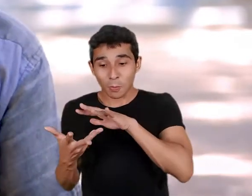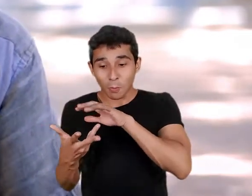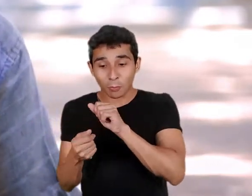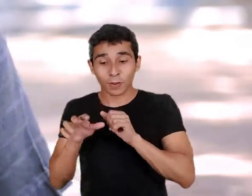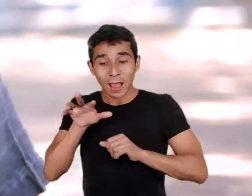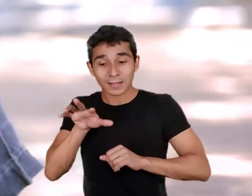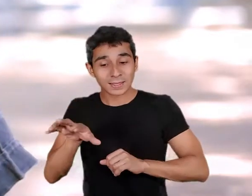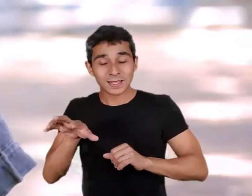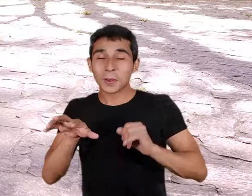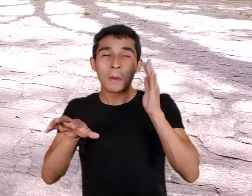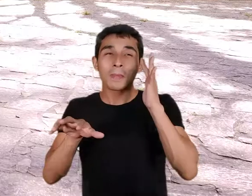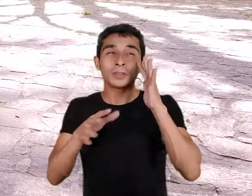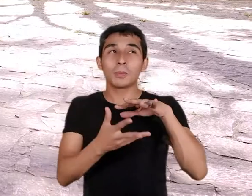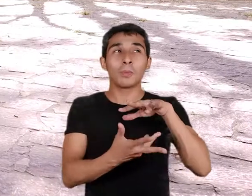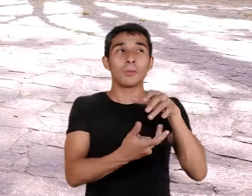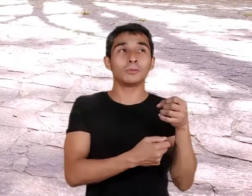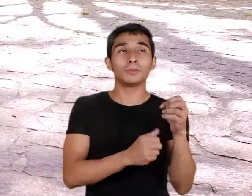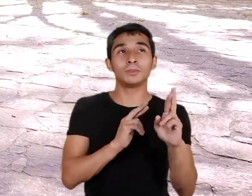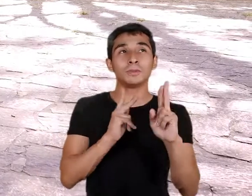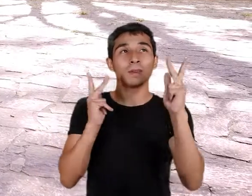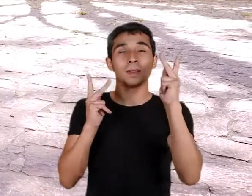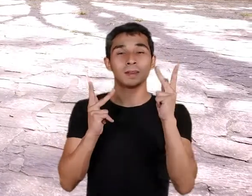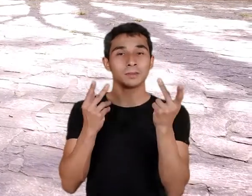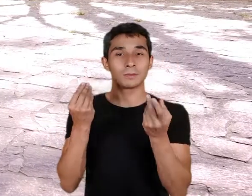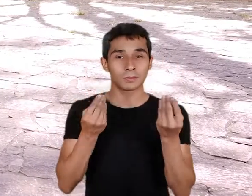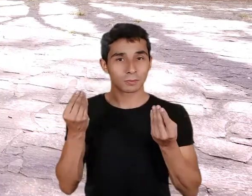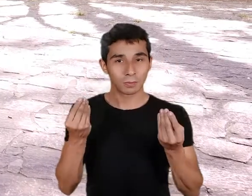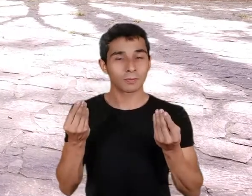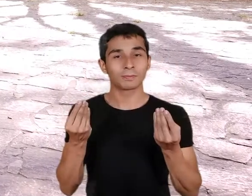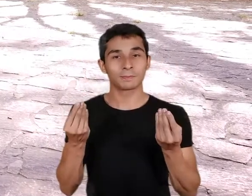estamos passando, né? Eu mudaria, né,